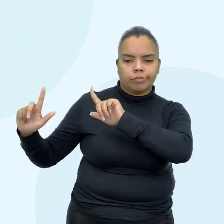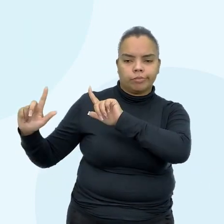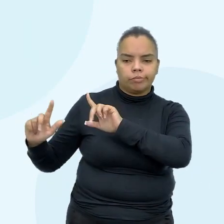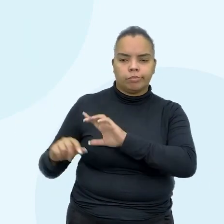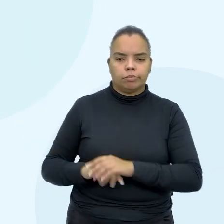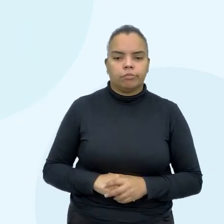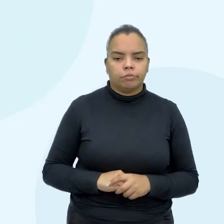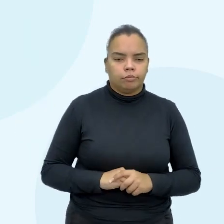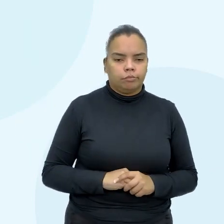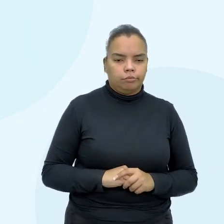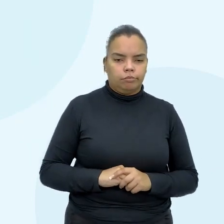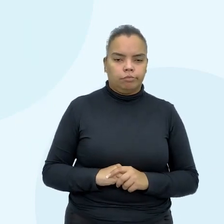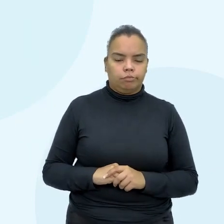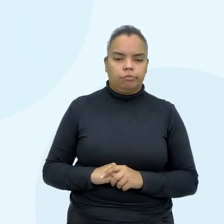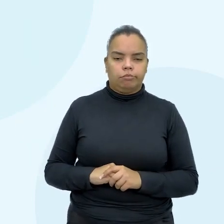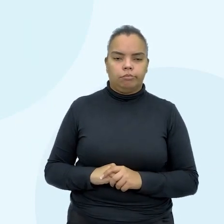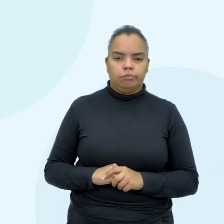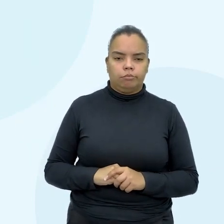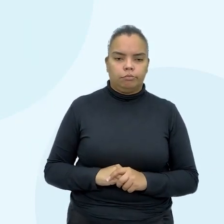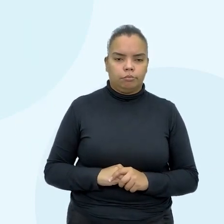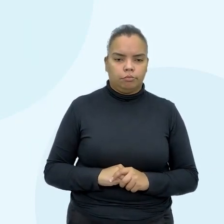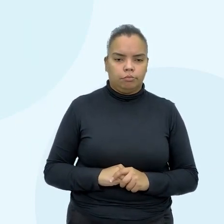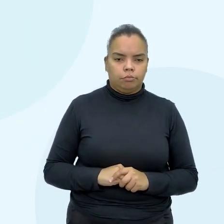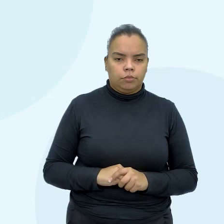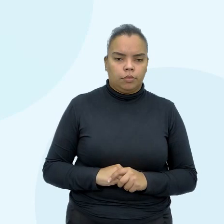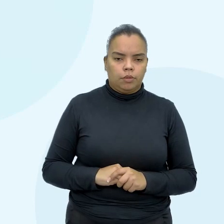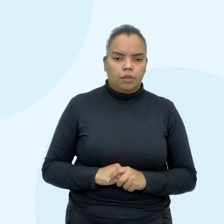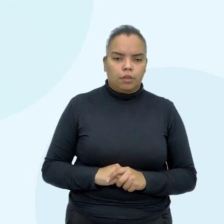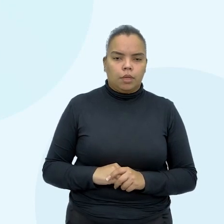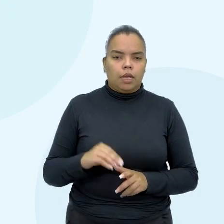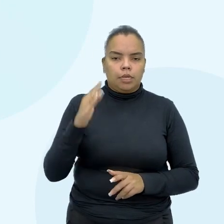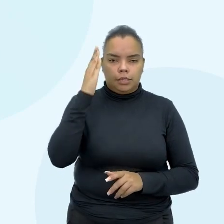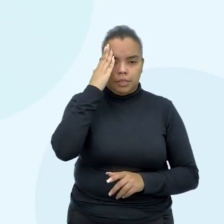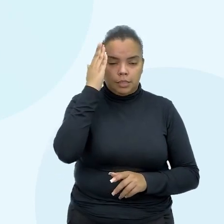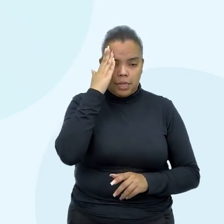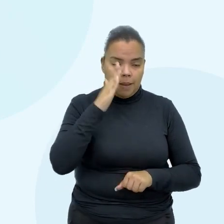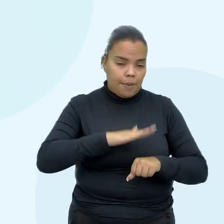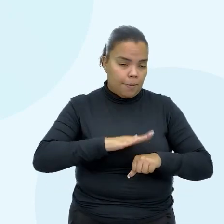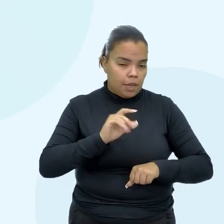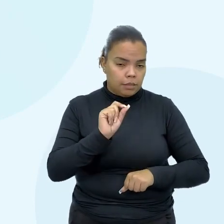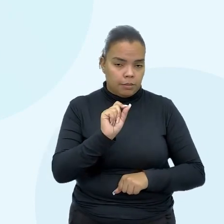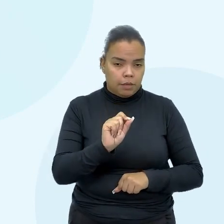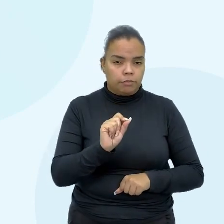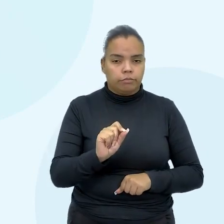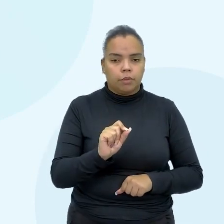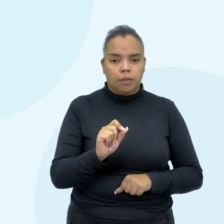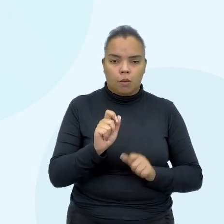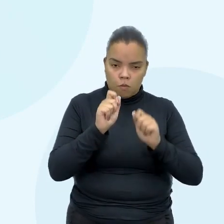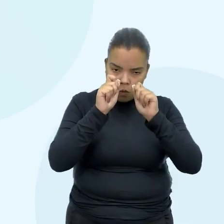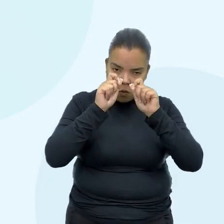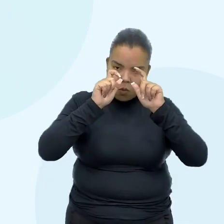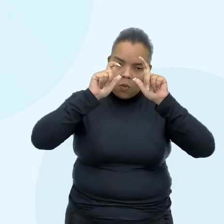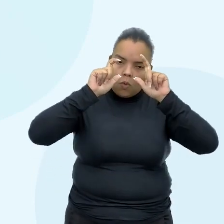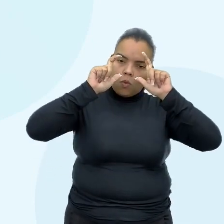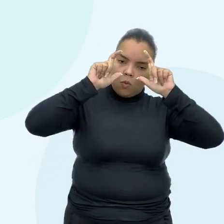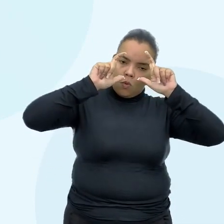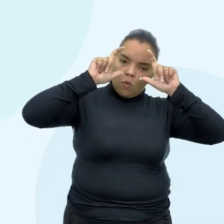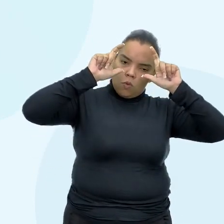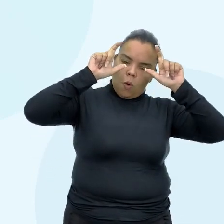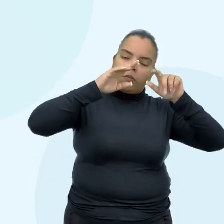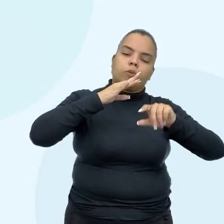link que está aí. Aí tem o nosso Saiba Mais, né? Que é para você aumentar o repertório,